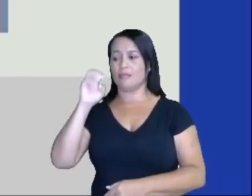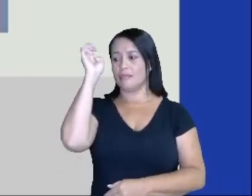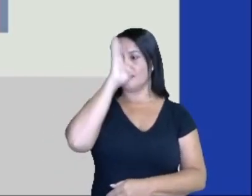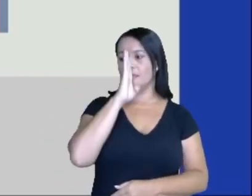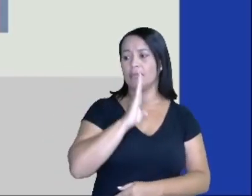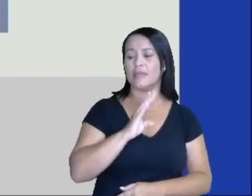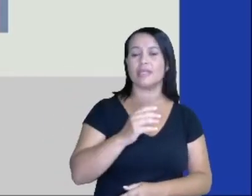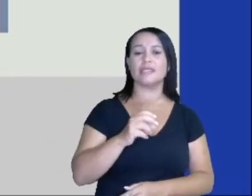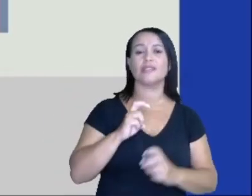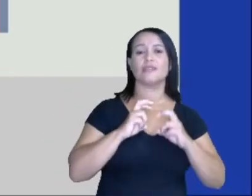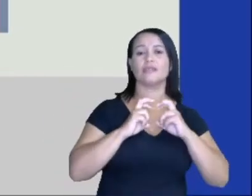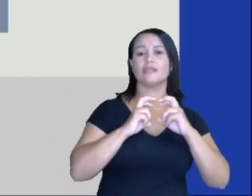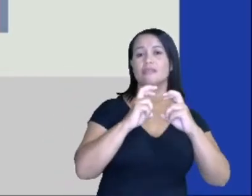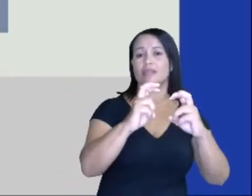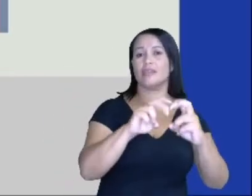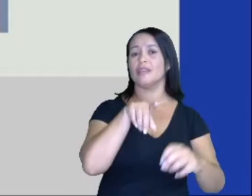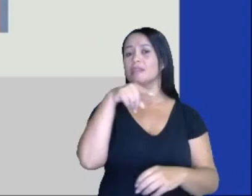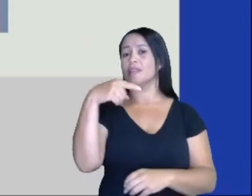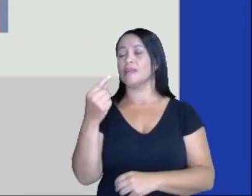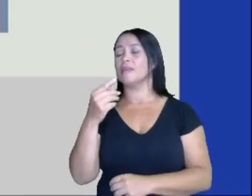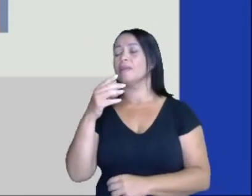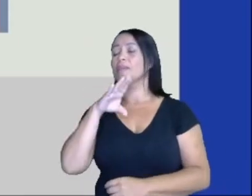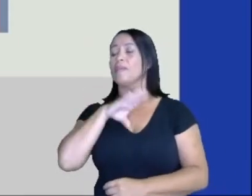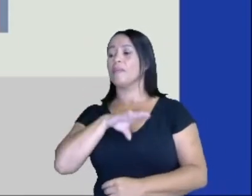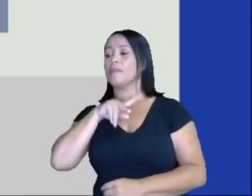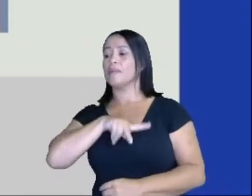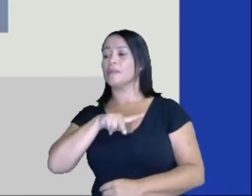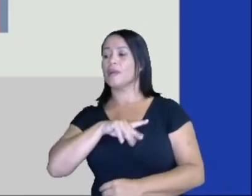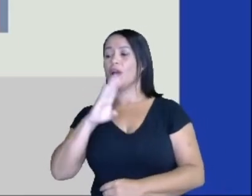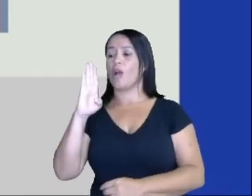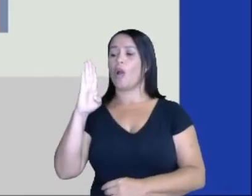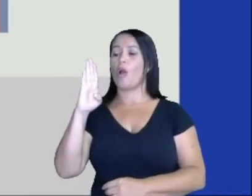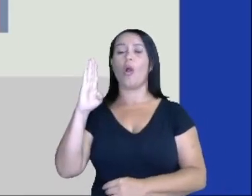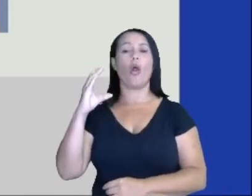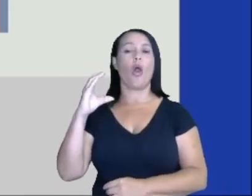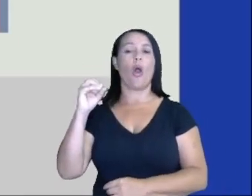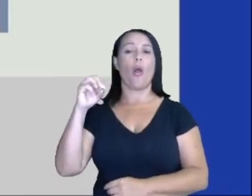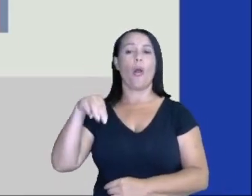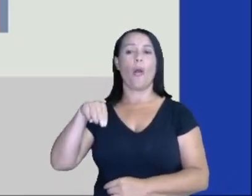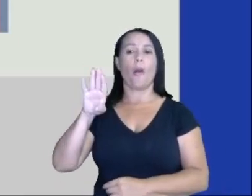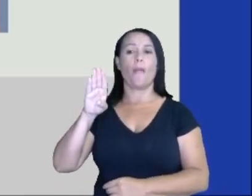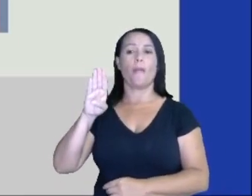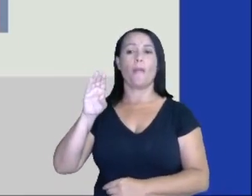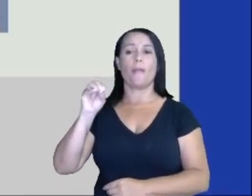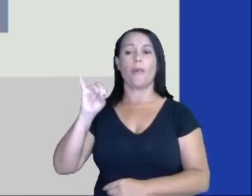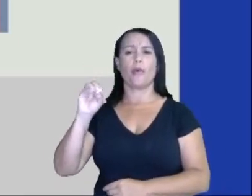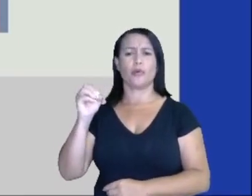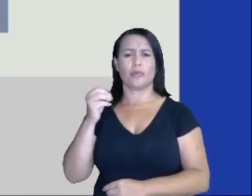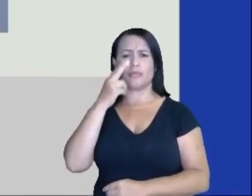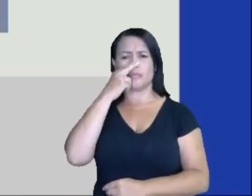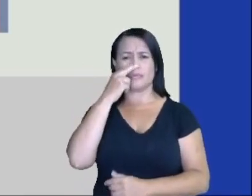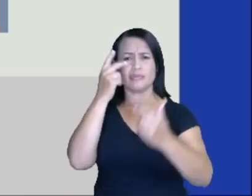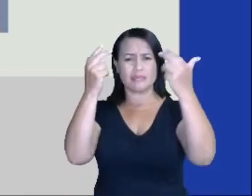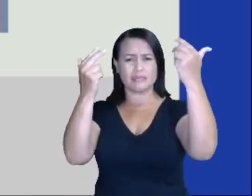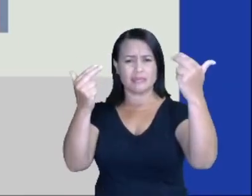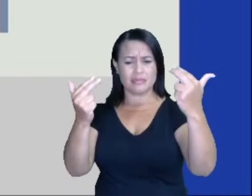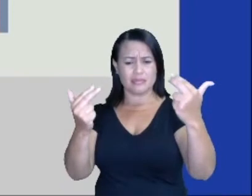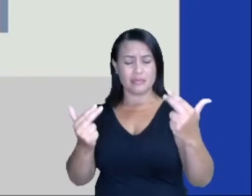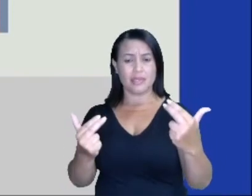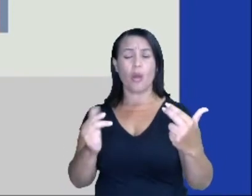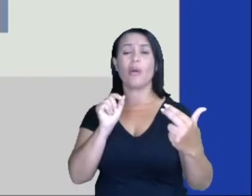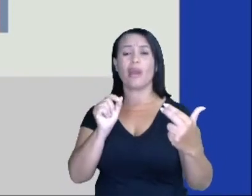Brasil é chamado de trem. Em Portugal é chamado de comboio. Percebam que são os mesmos objetos e é a mesma língua, a